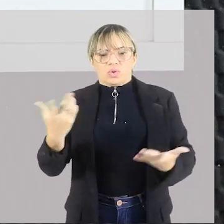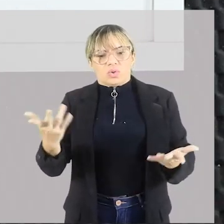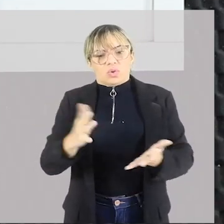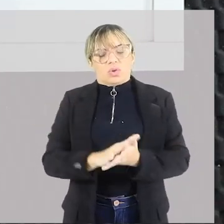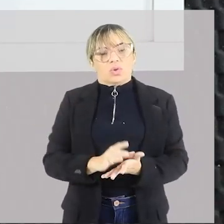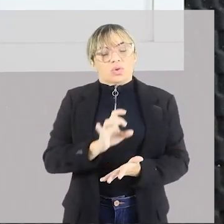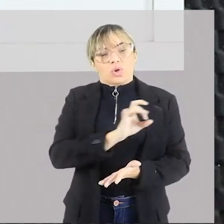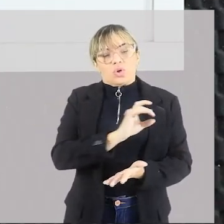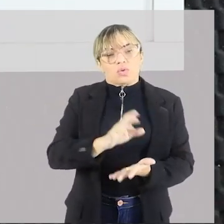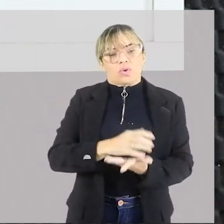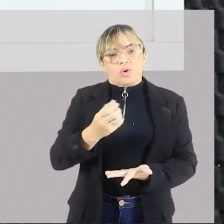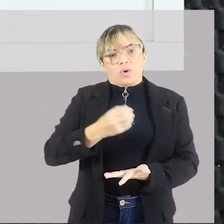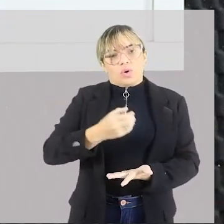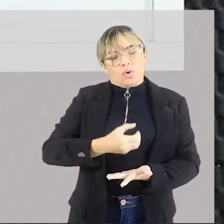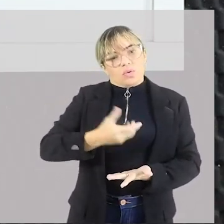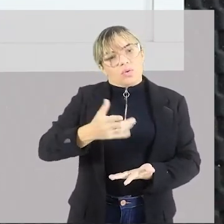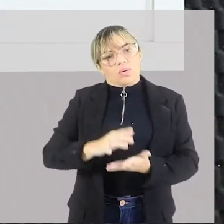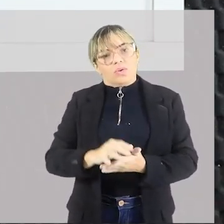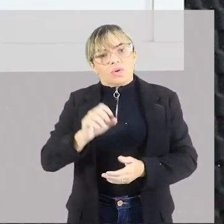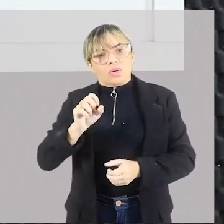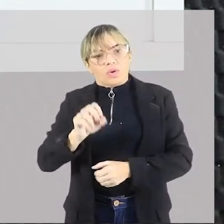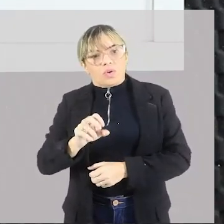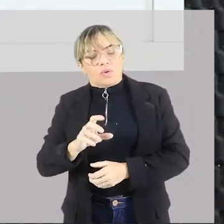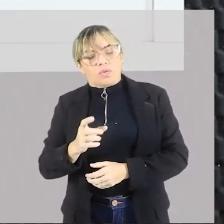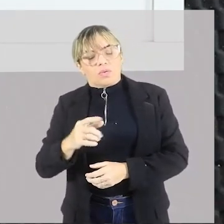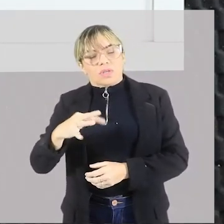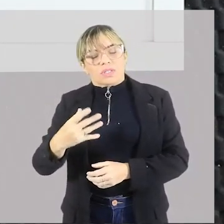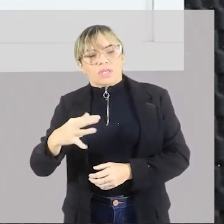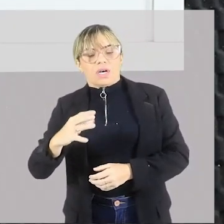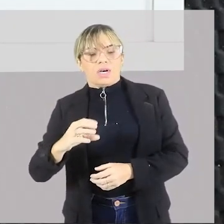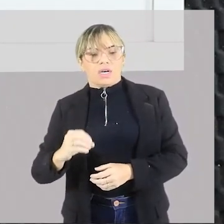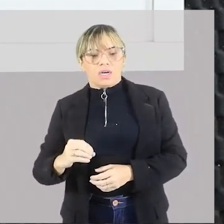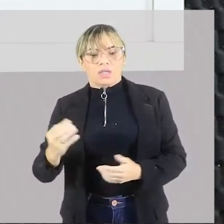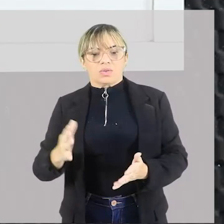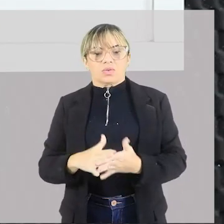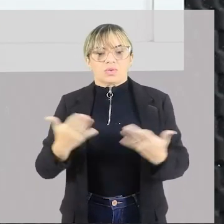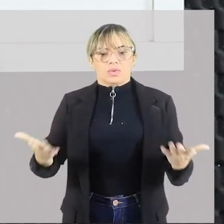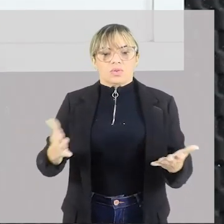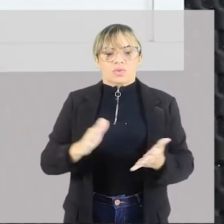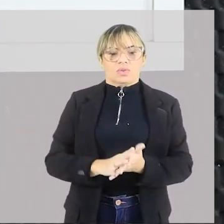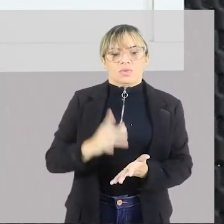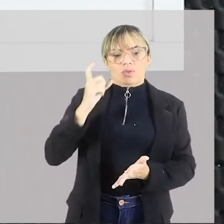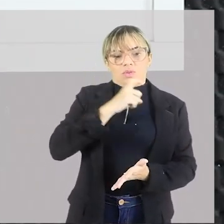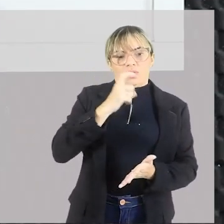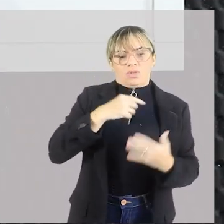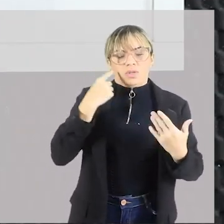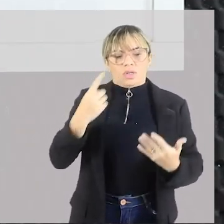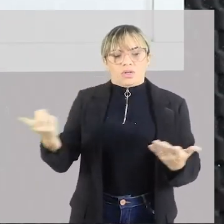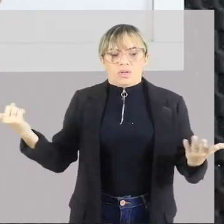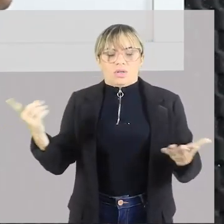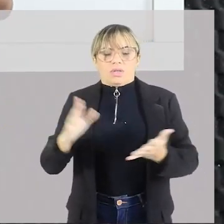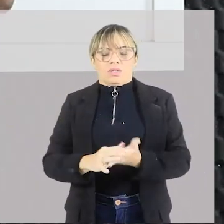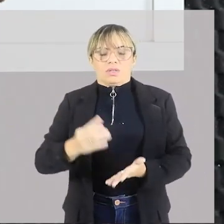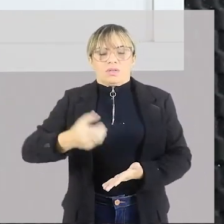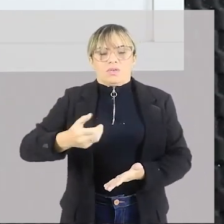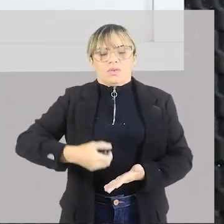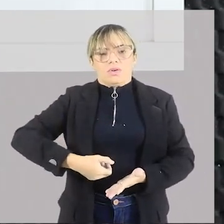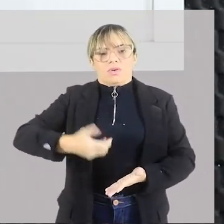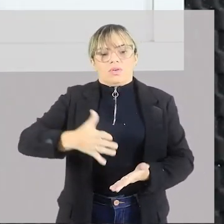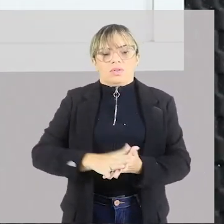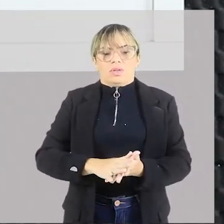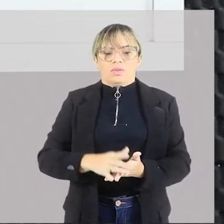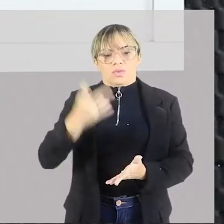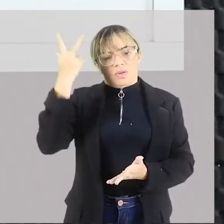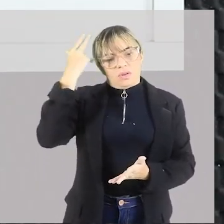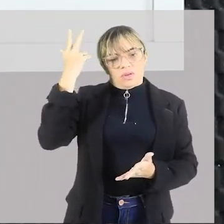né mas for um dado normal é esse é um experimento aleatório você não sabe tá você vai fazer um sorteio na sua